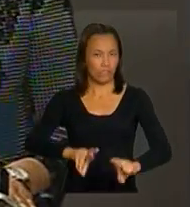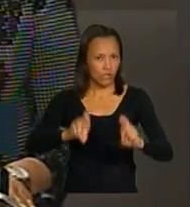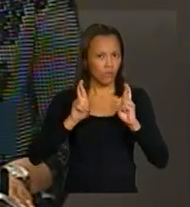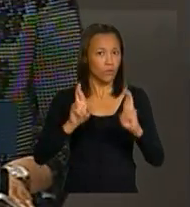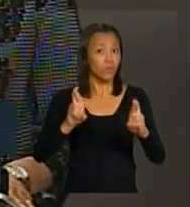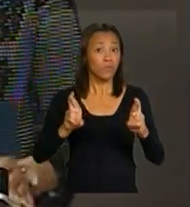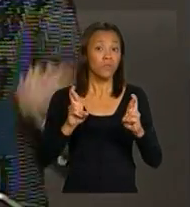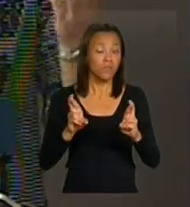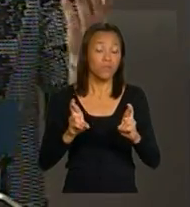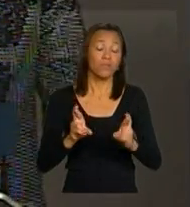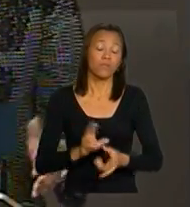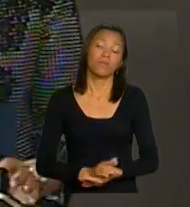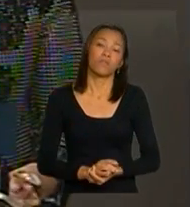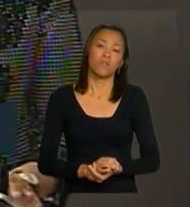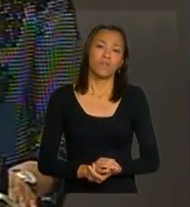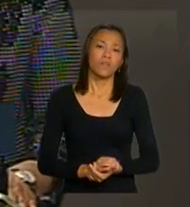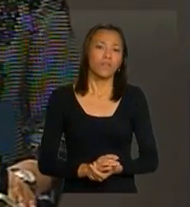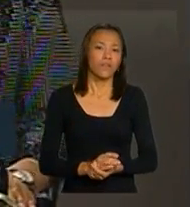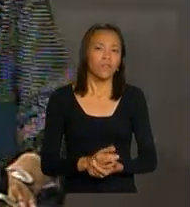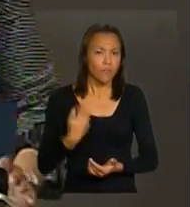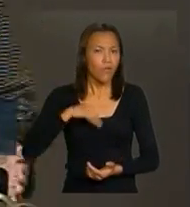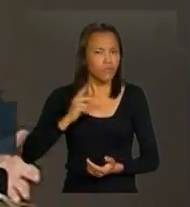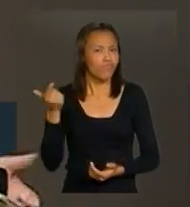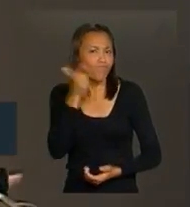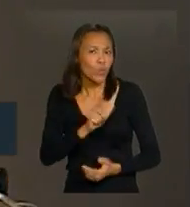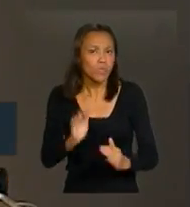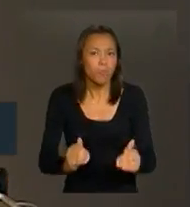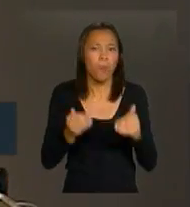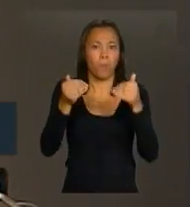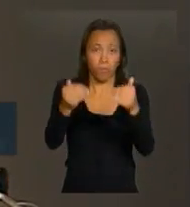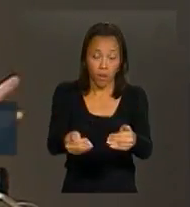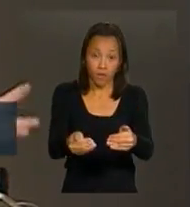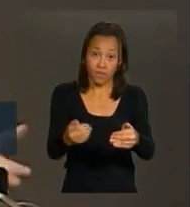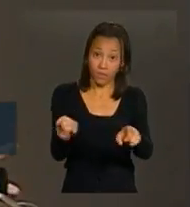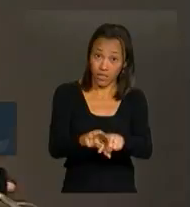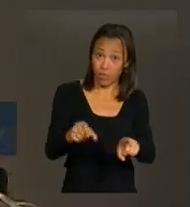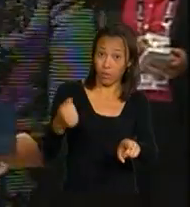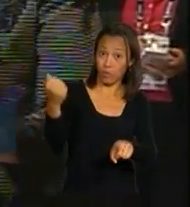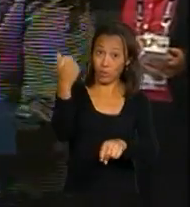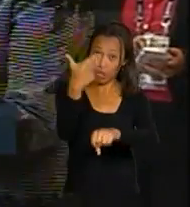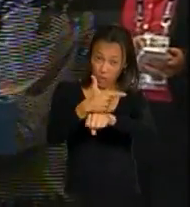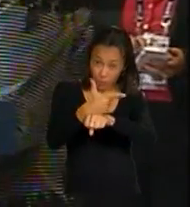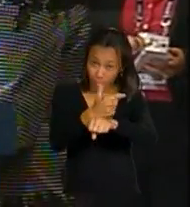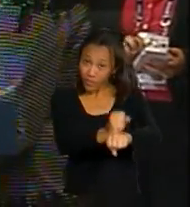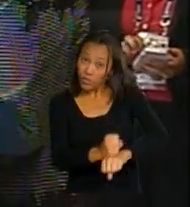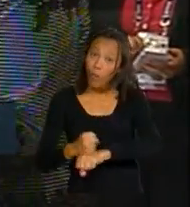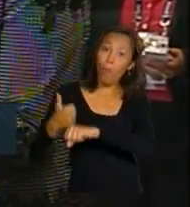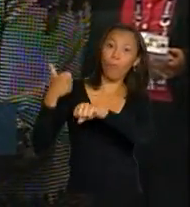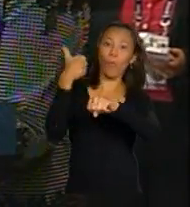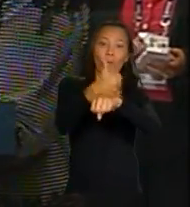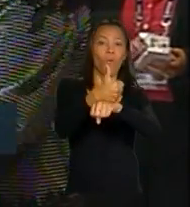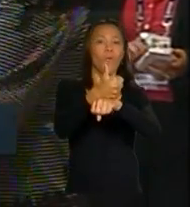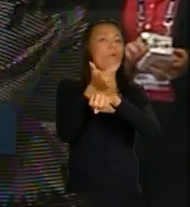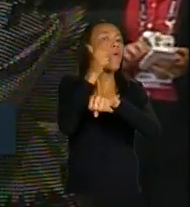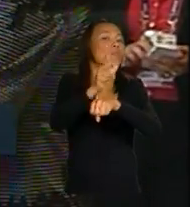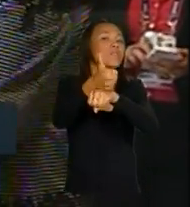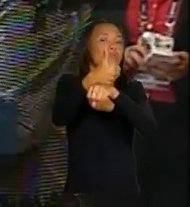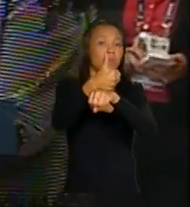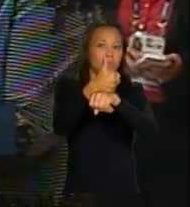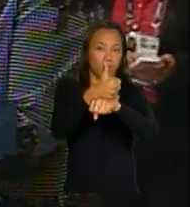gente dê mais um passo. E do segundo lugar, cheguemos ao primeiro. E